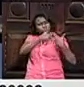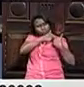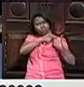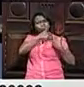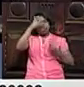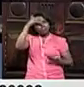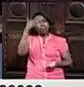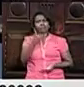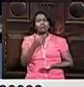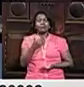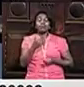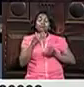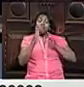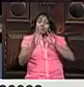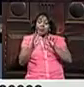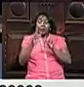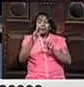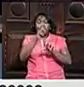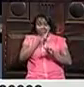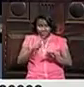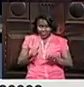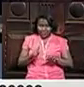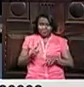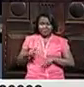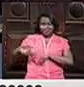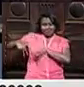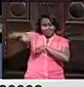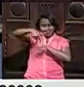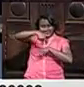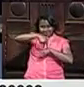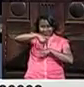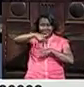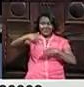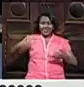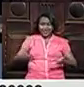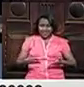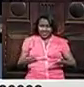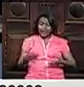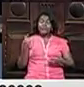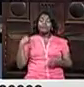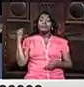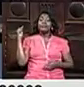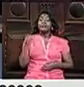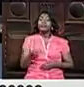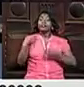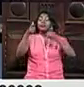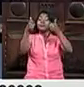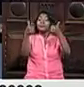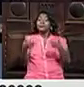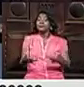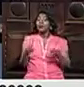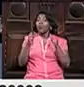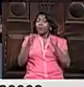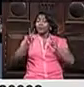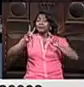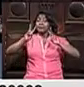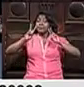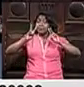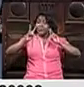presidente, vem esta tribuna também para tratar de uma